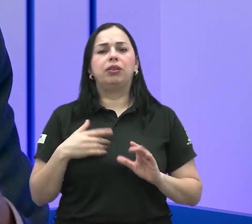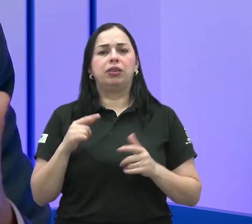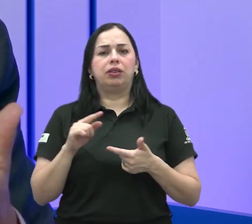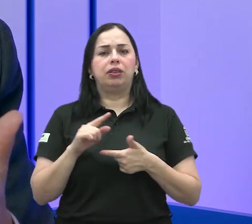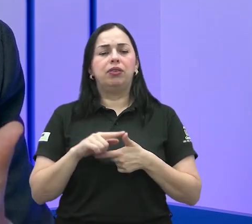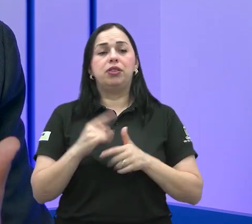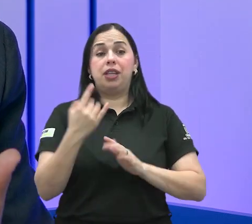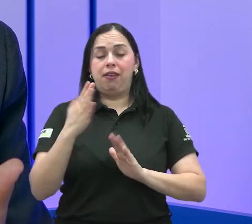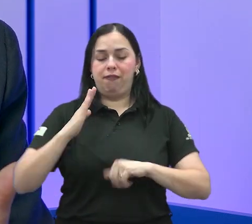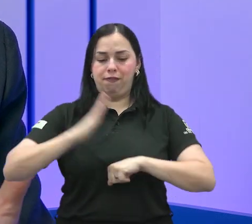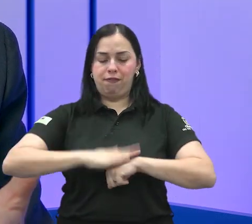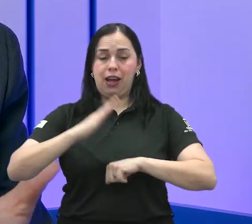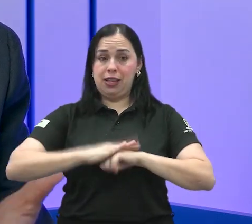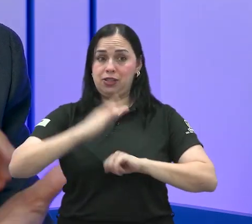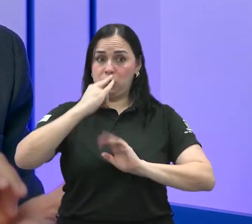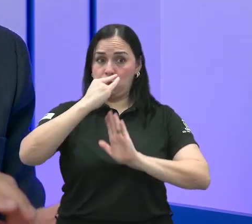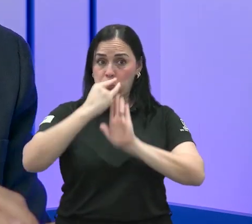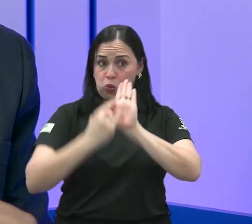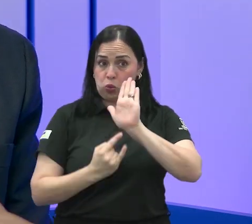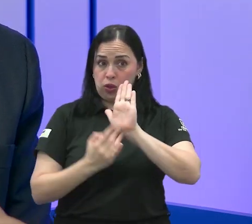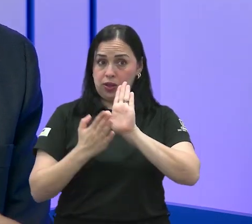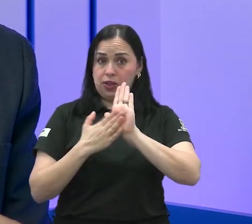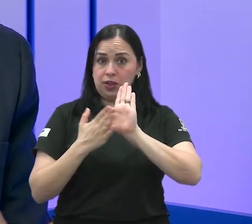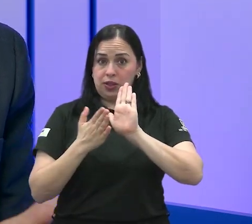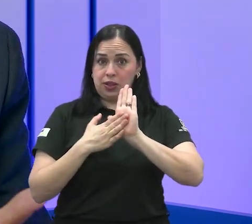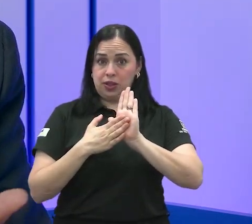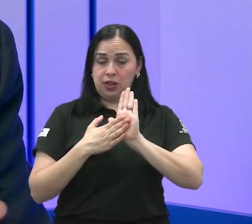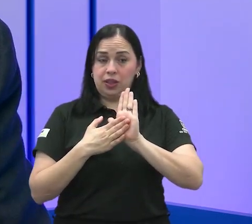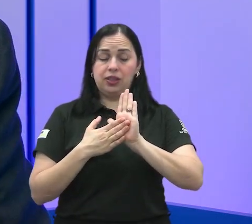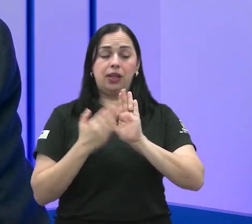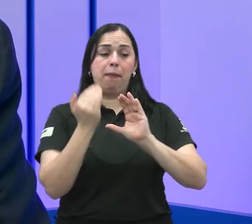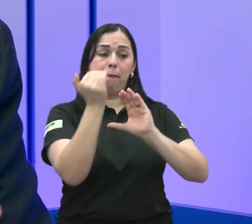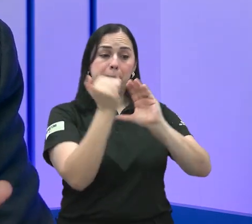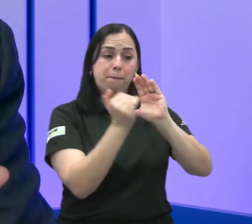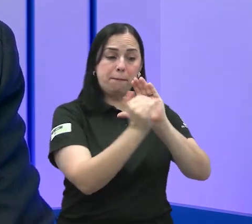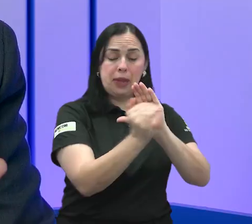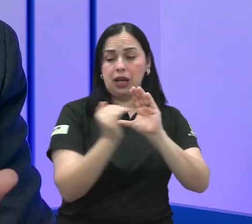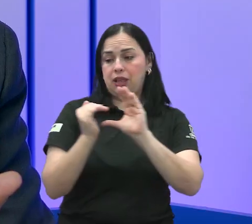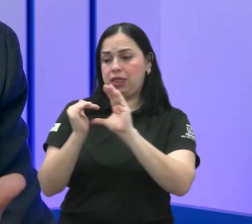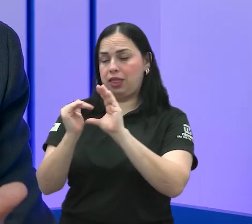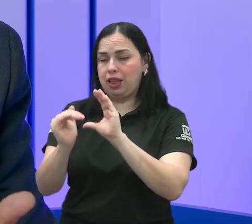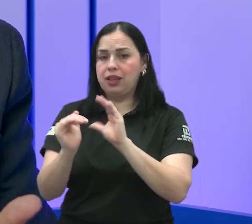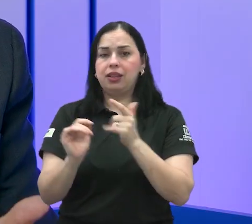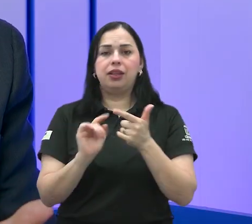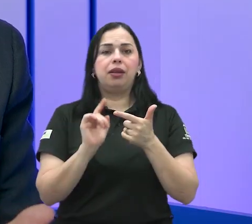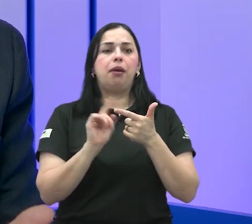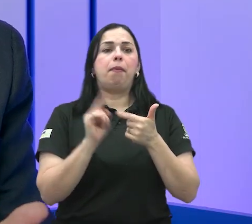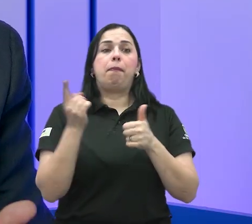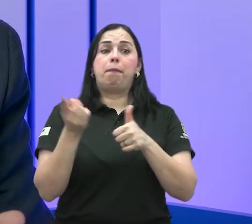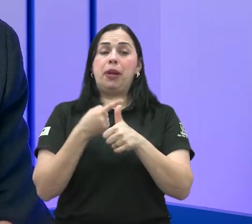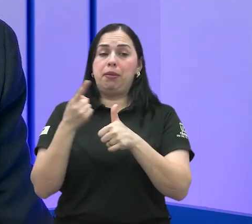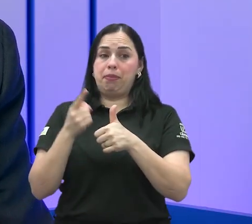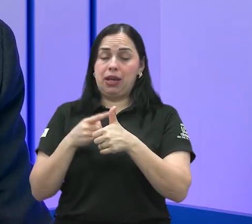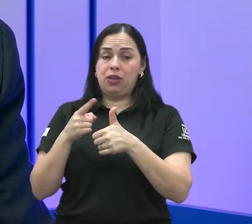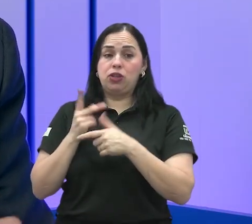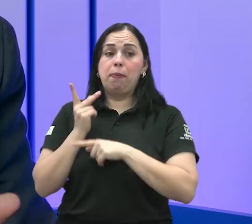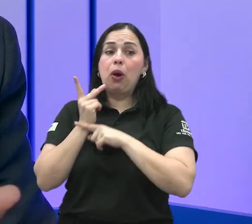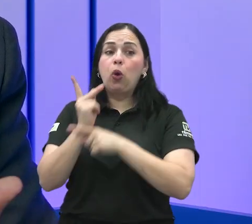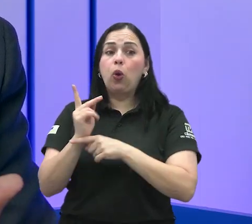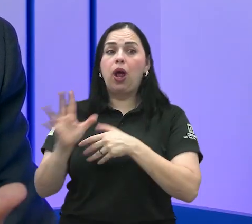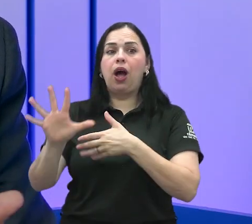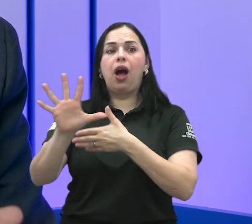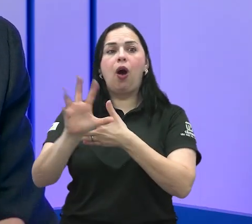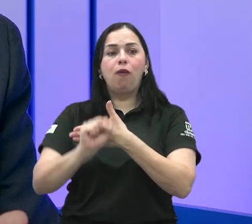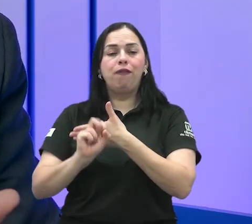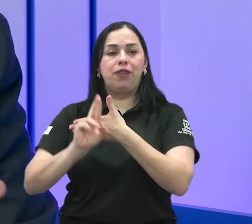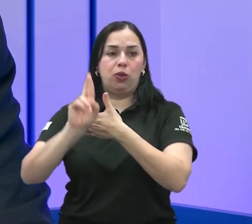com um protocolo do que já foi aberto no prestador de serviço que já não deu certo, eles pedem para procurar primeiro a ouvidoria do órgão,